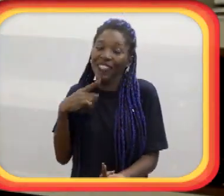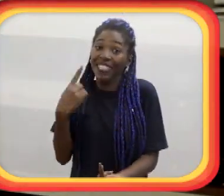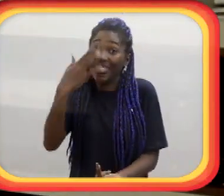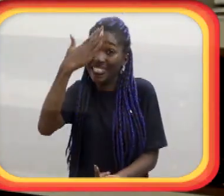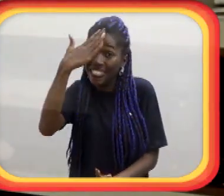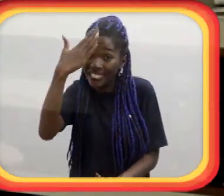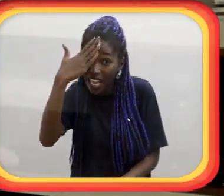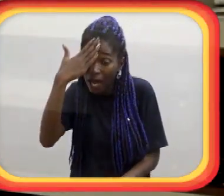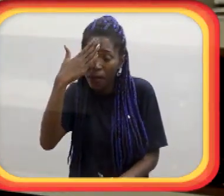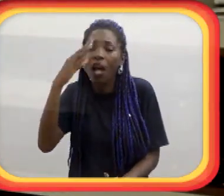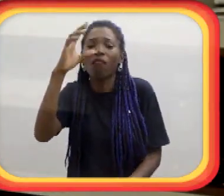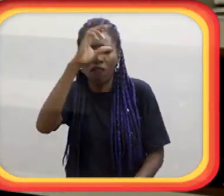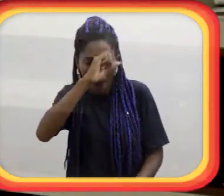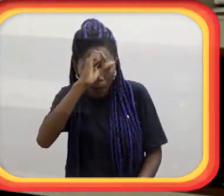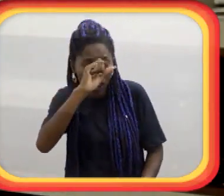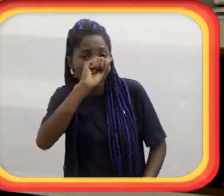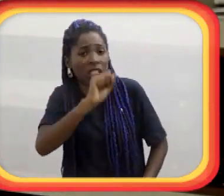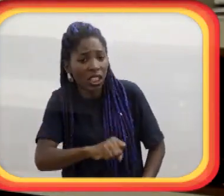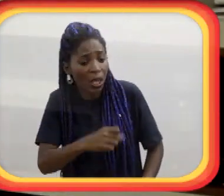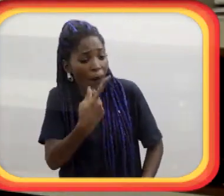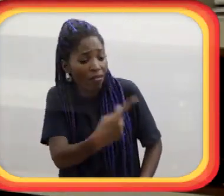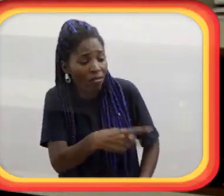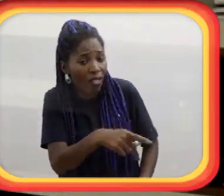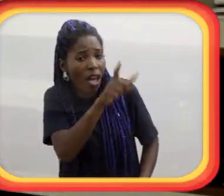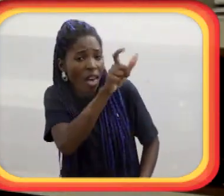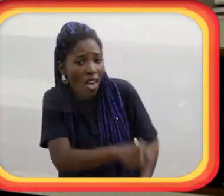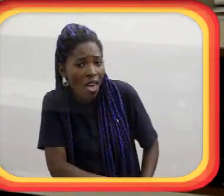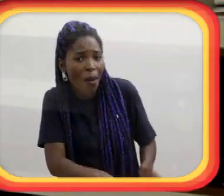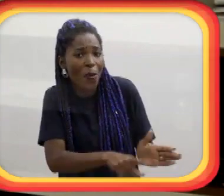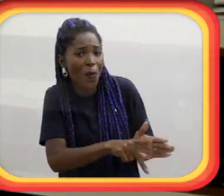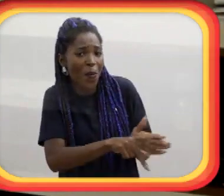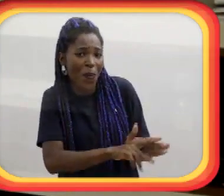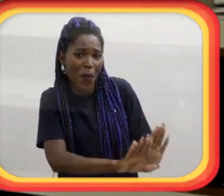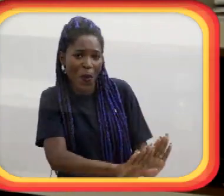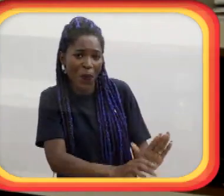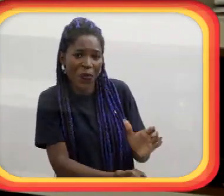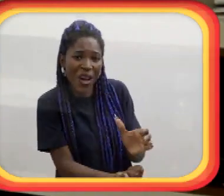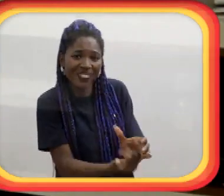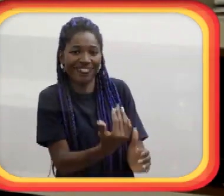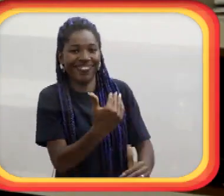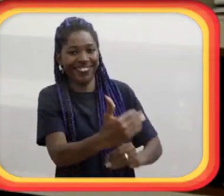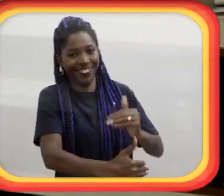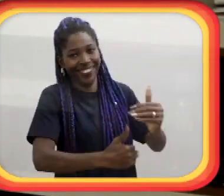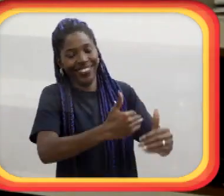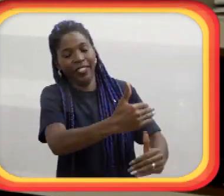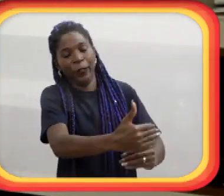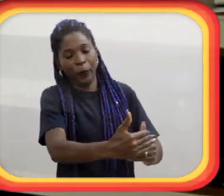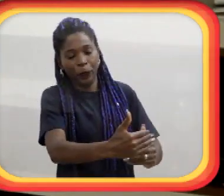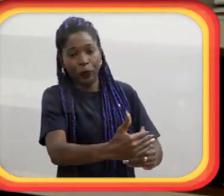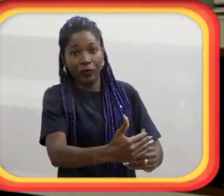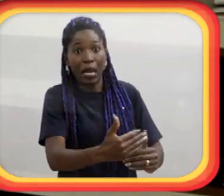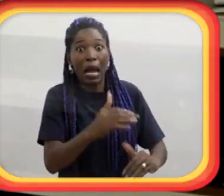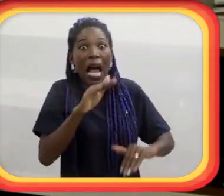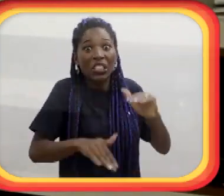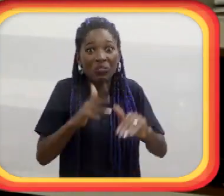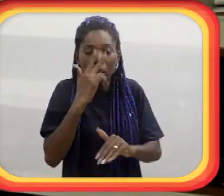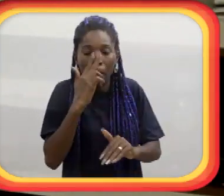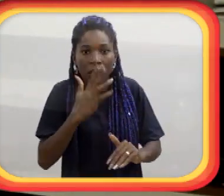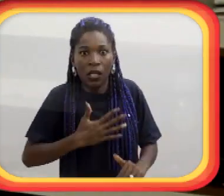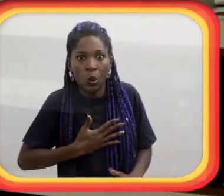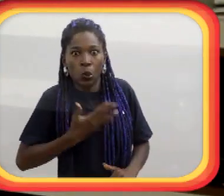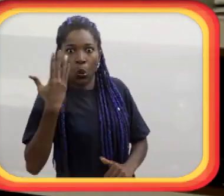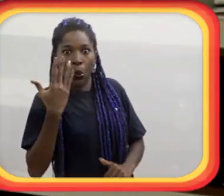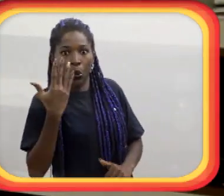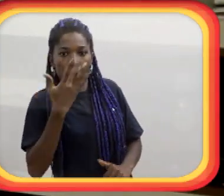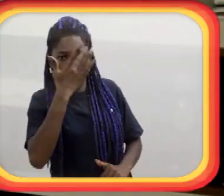do jeito que a gente sabe. Ela vai aprender de um outro jeito que tá para ser construído, que é o jeito dela. E isso pode ser